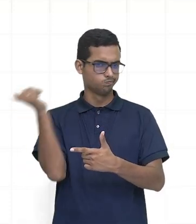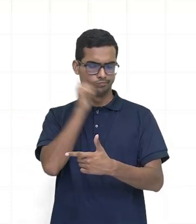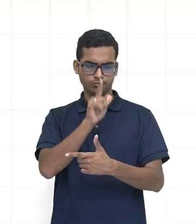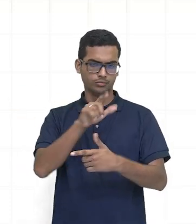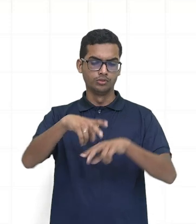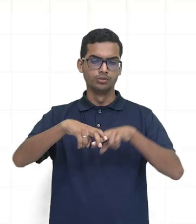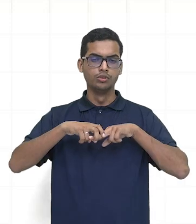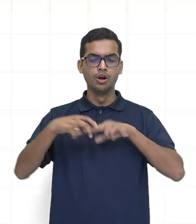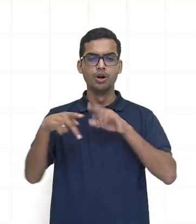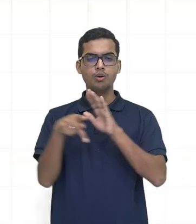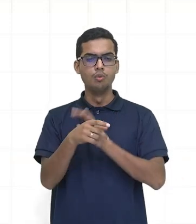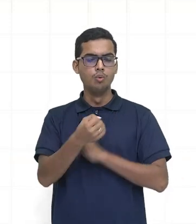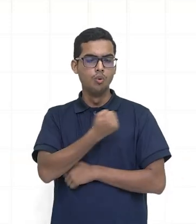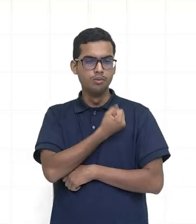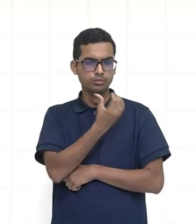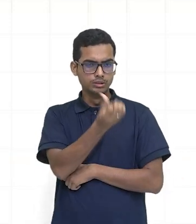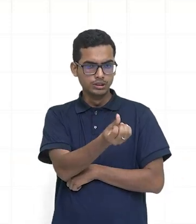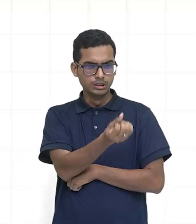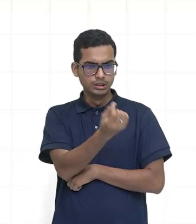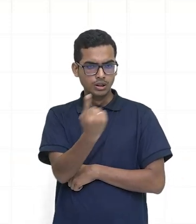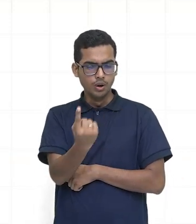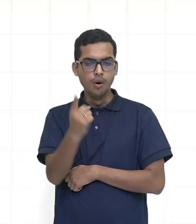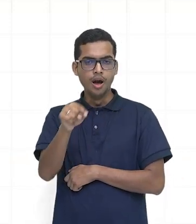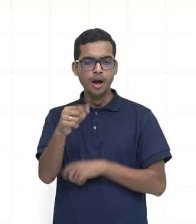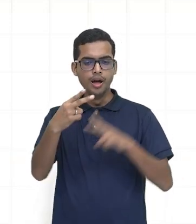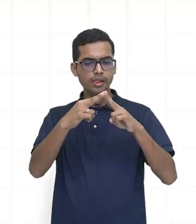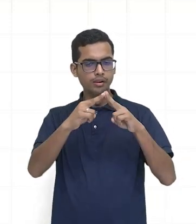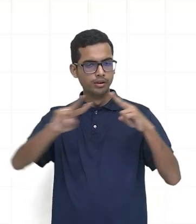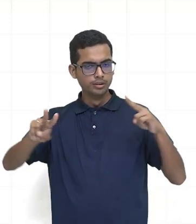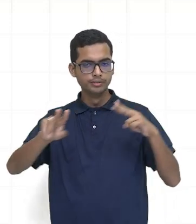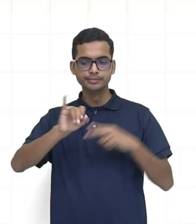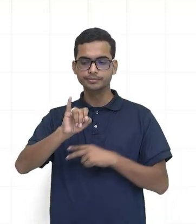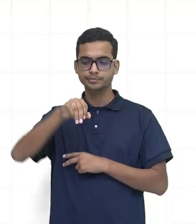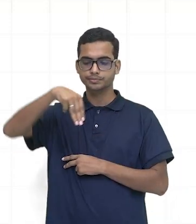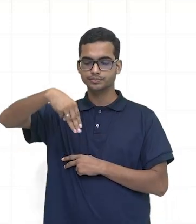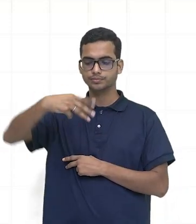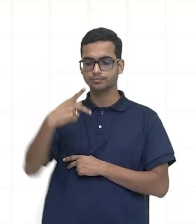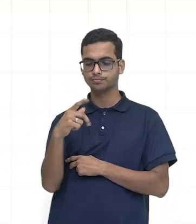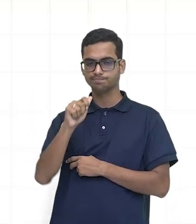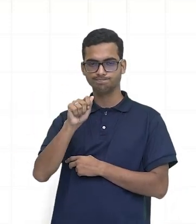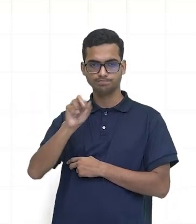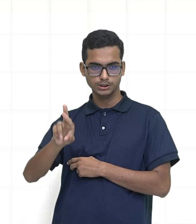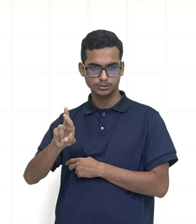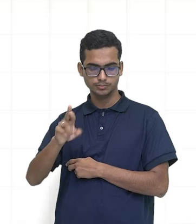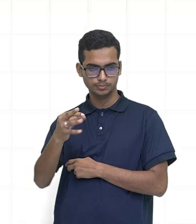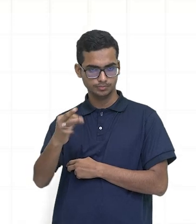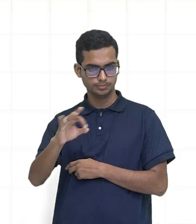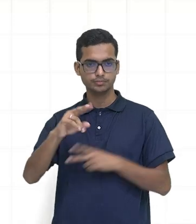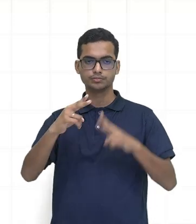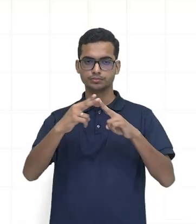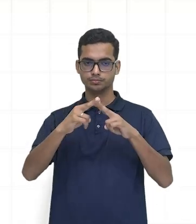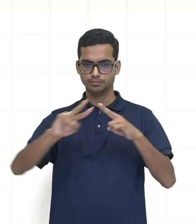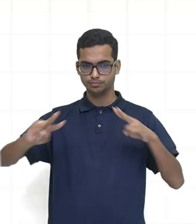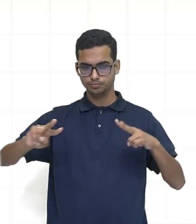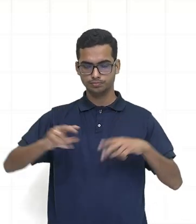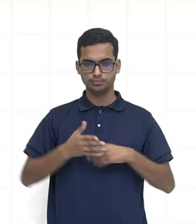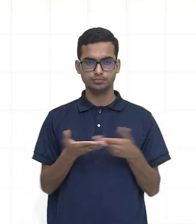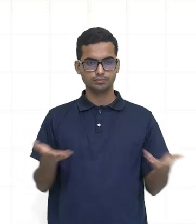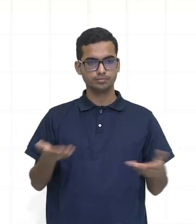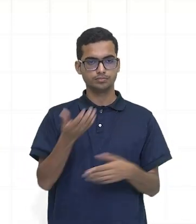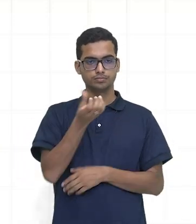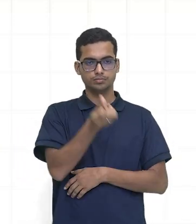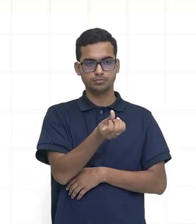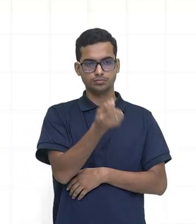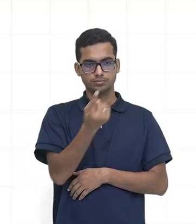o 61 por 3. 61 por 3 é igual a 20 e sobra